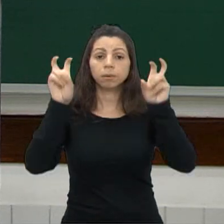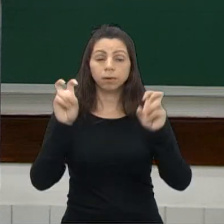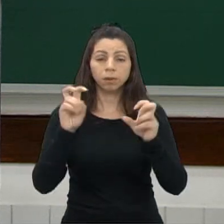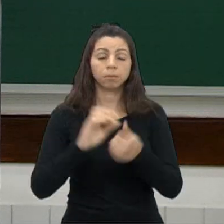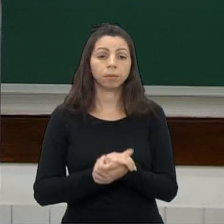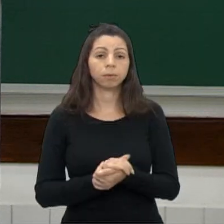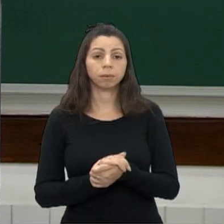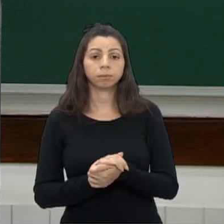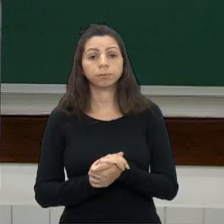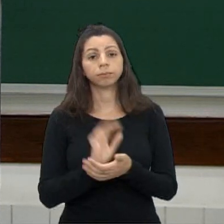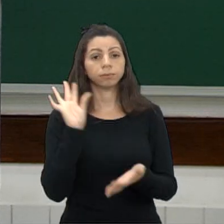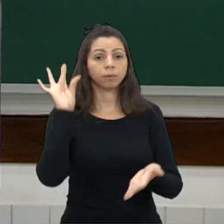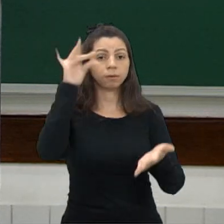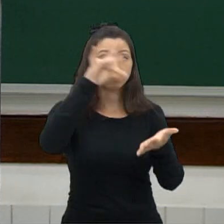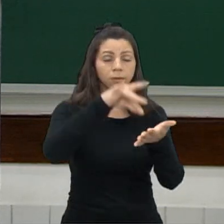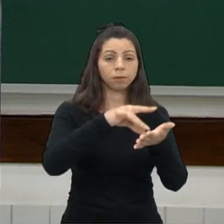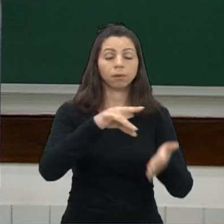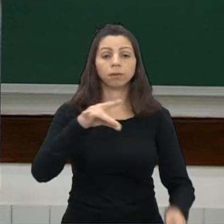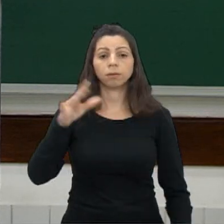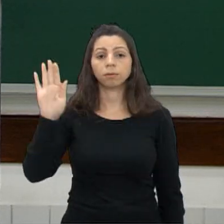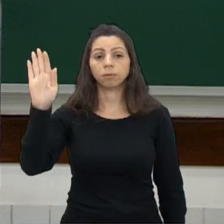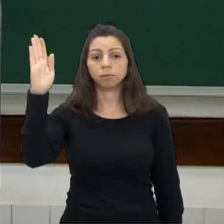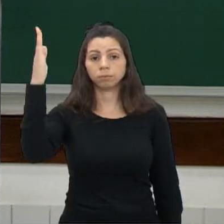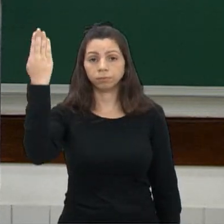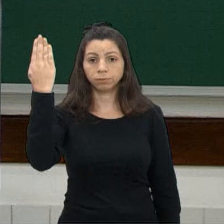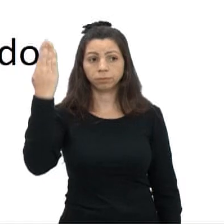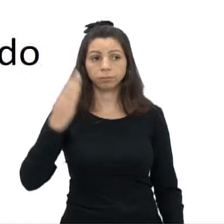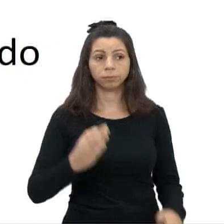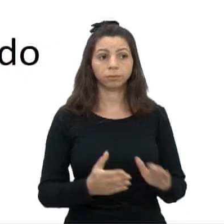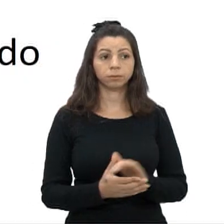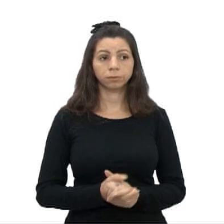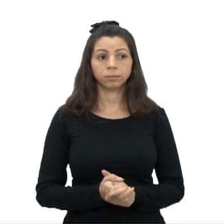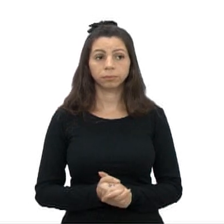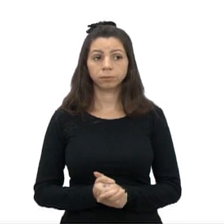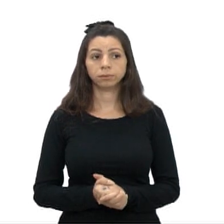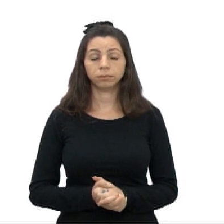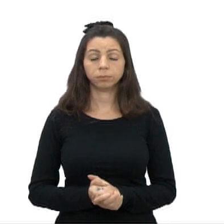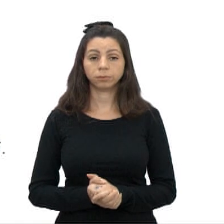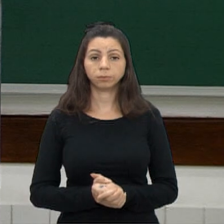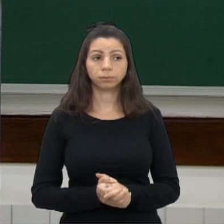verdadeiro ou falso. Acompanhe comigo quais são as afirmações.